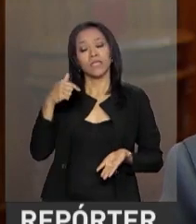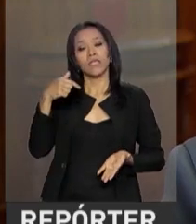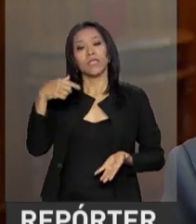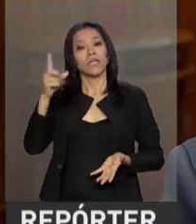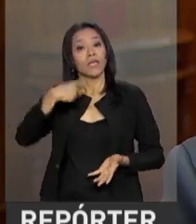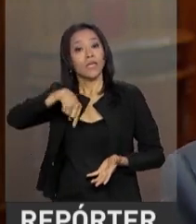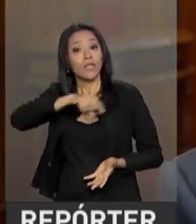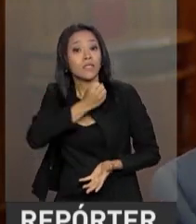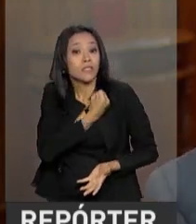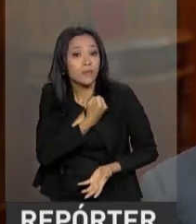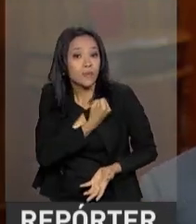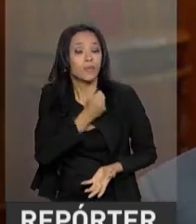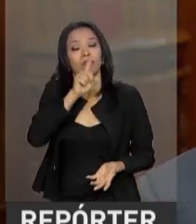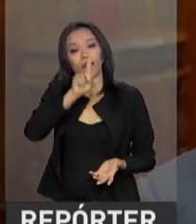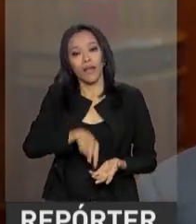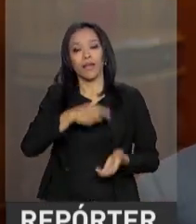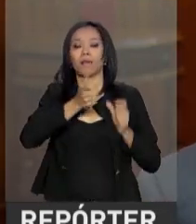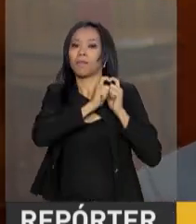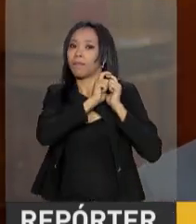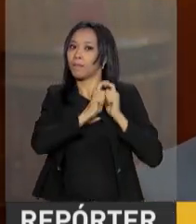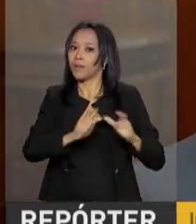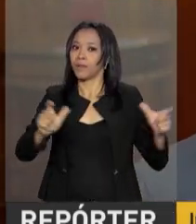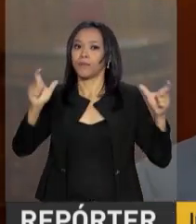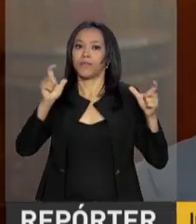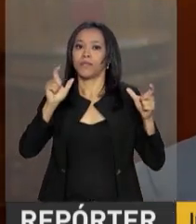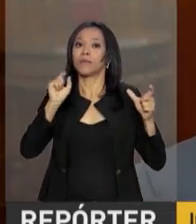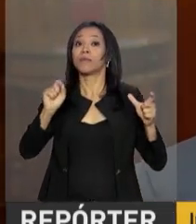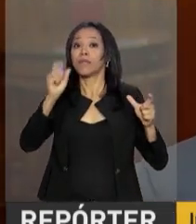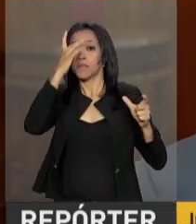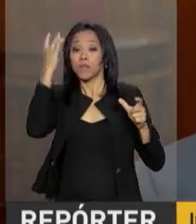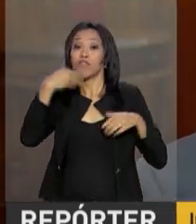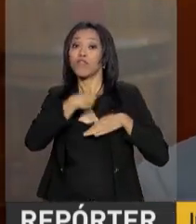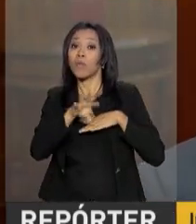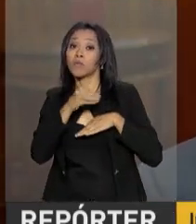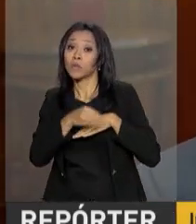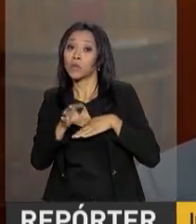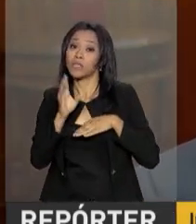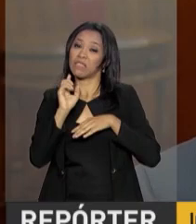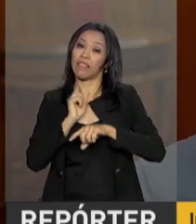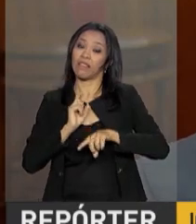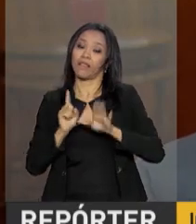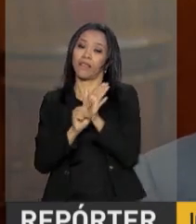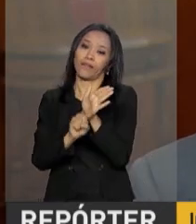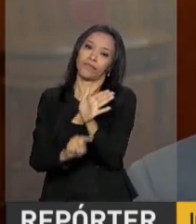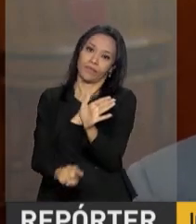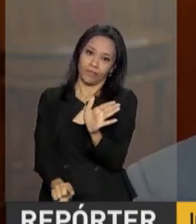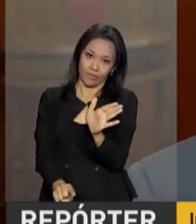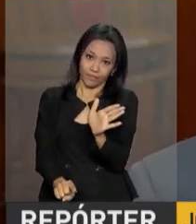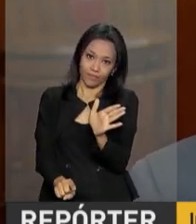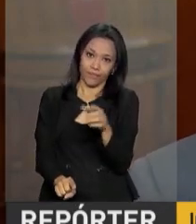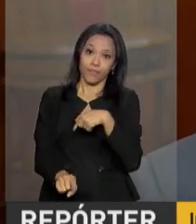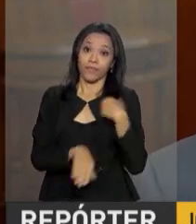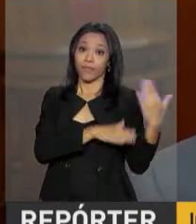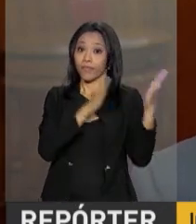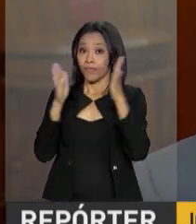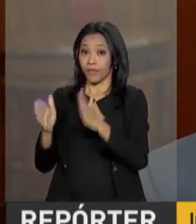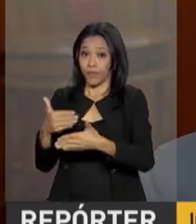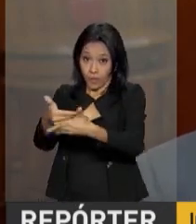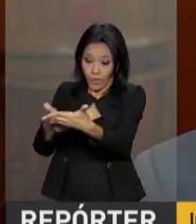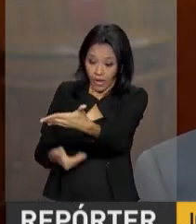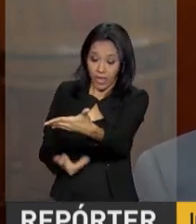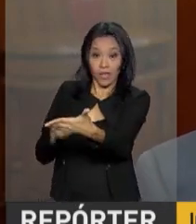referencialmente por absoluta maioria das pessoas pelas suas informações negativas o que o cadastro positivo faz